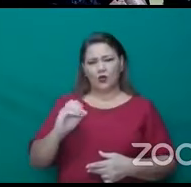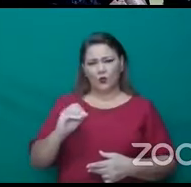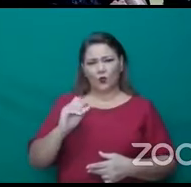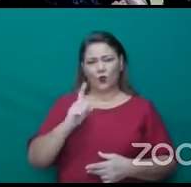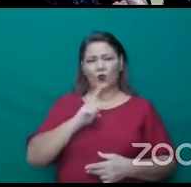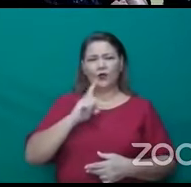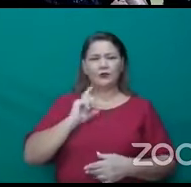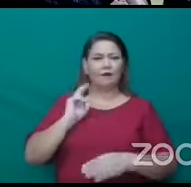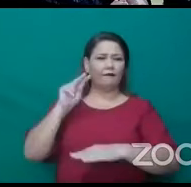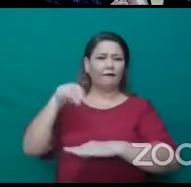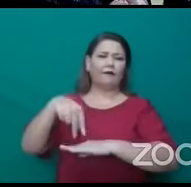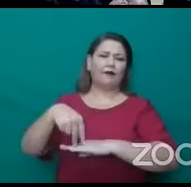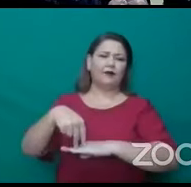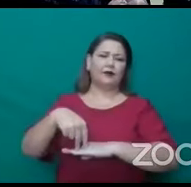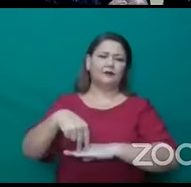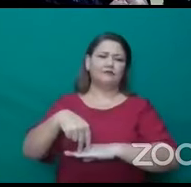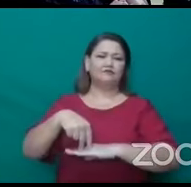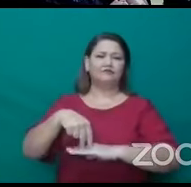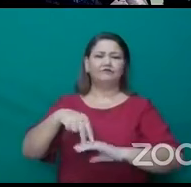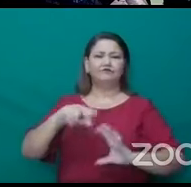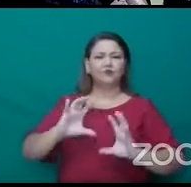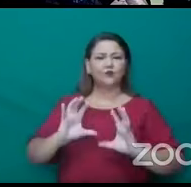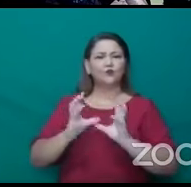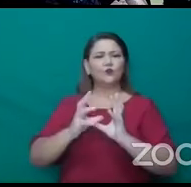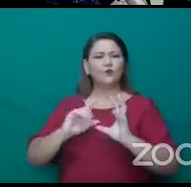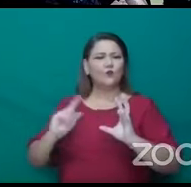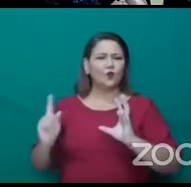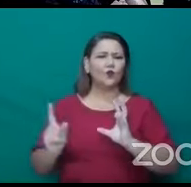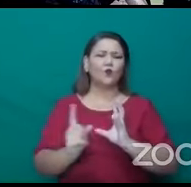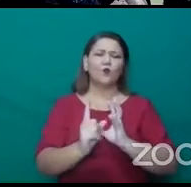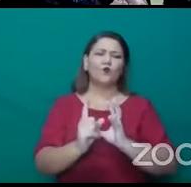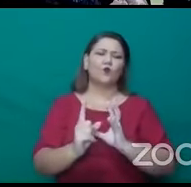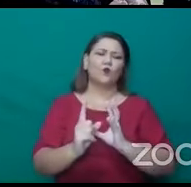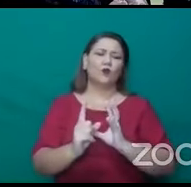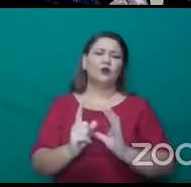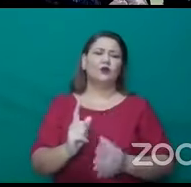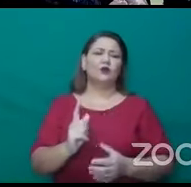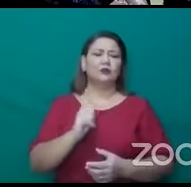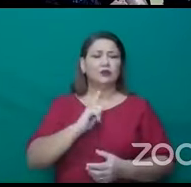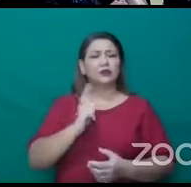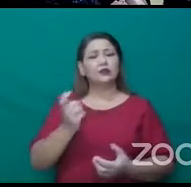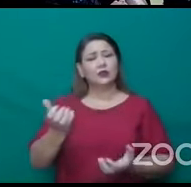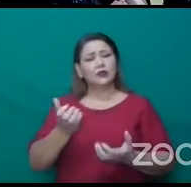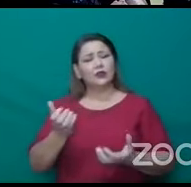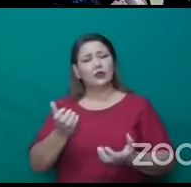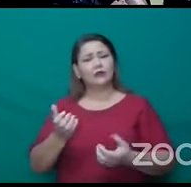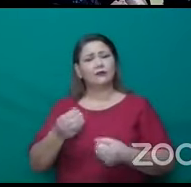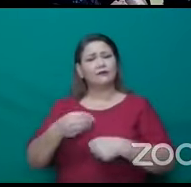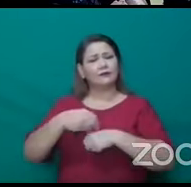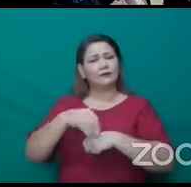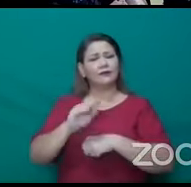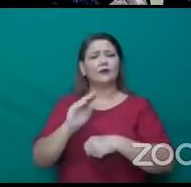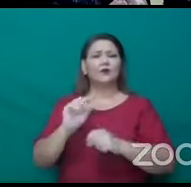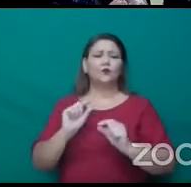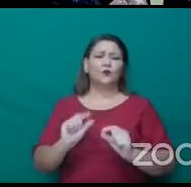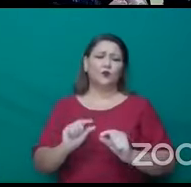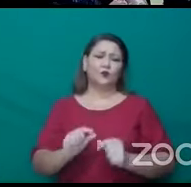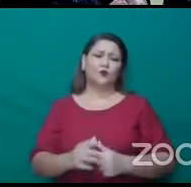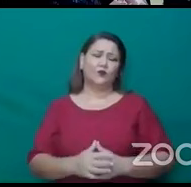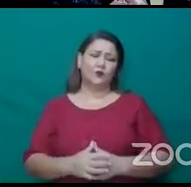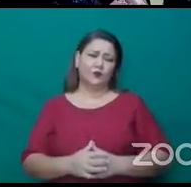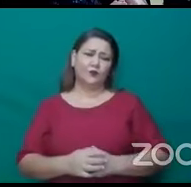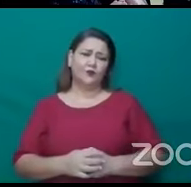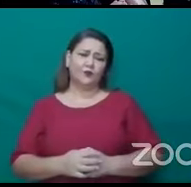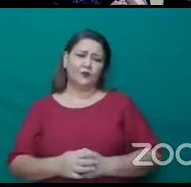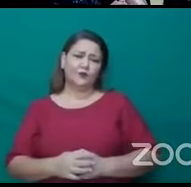protagonistas femininas são muito bem colocadas. Então eu Sim. também queria trazer um pouco disso, assim. E